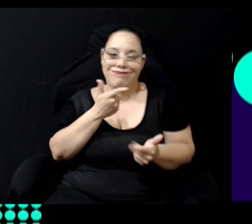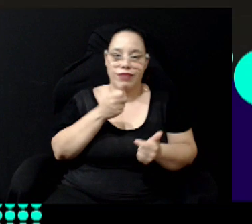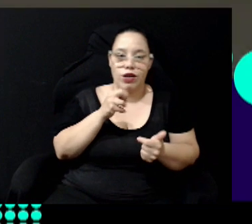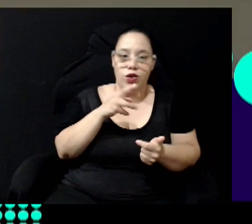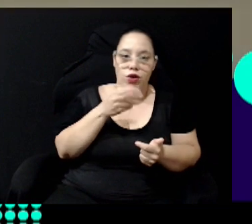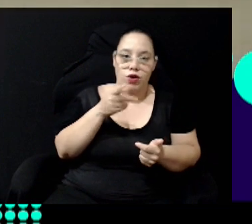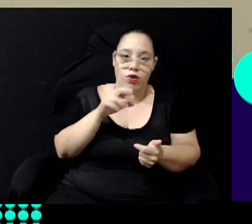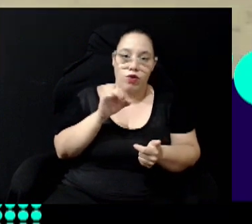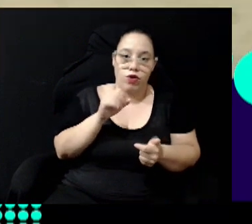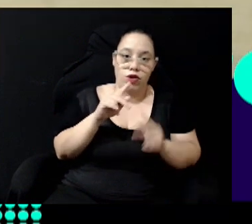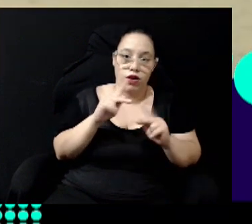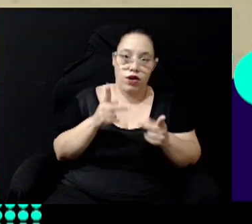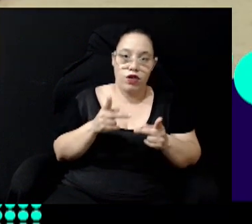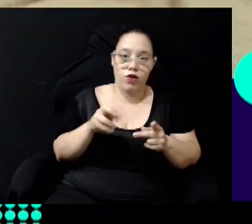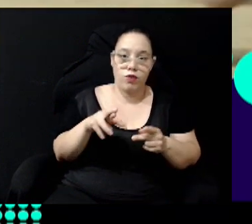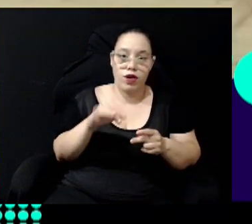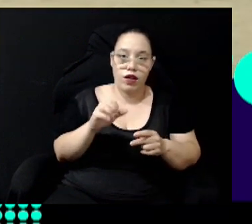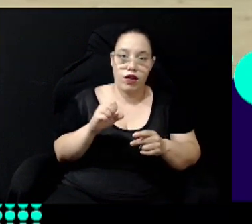Yanomami.